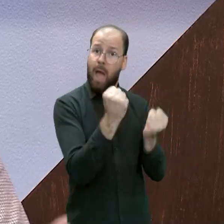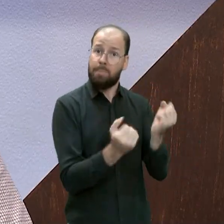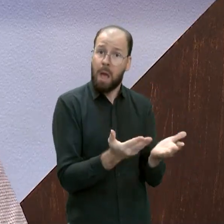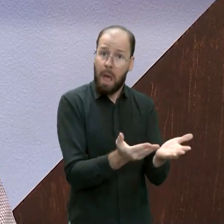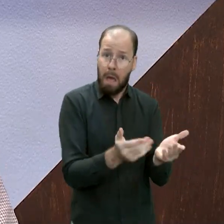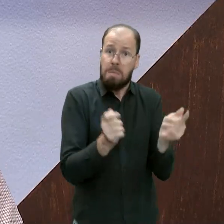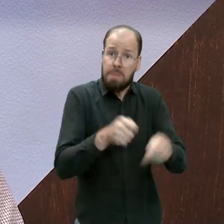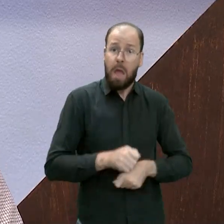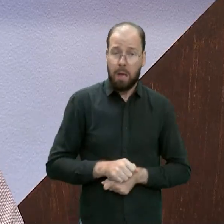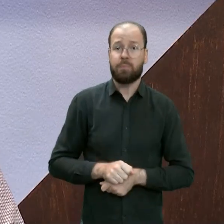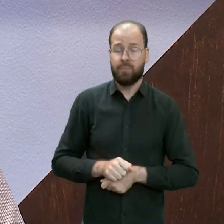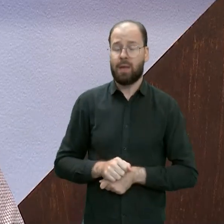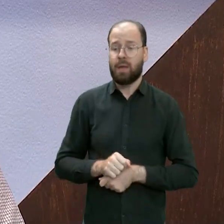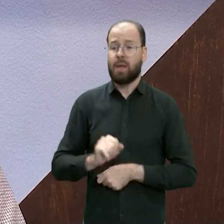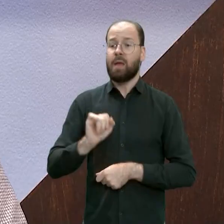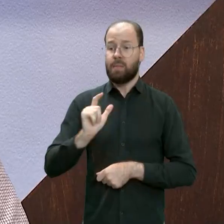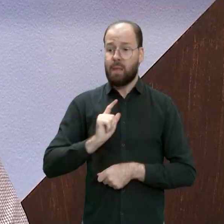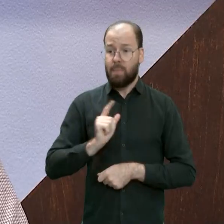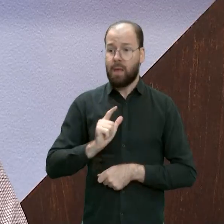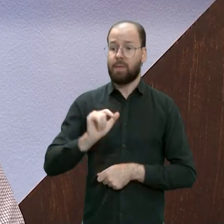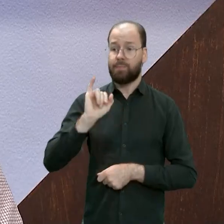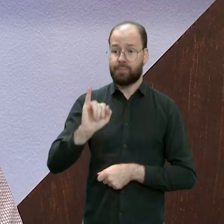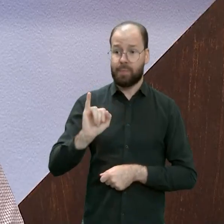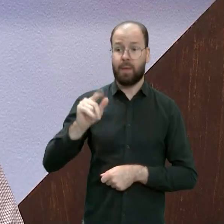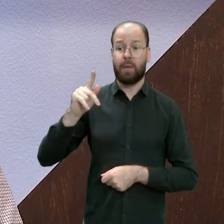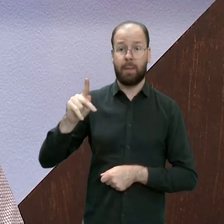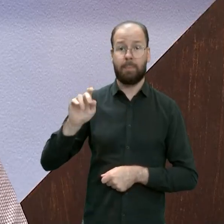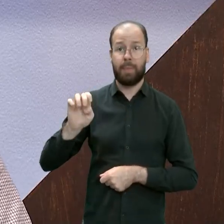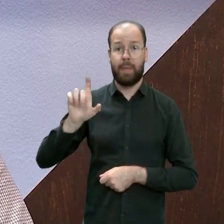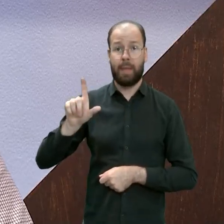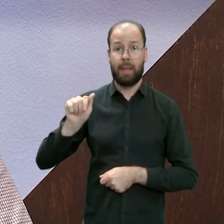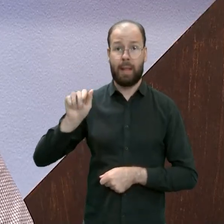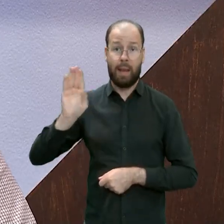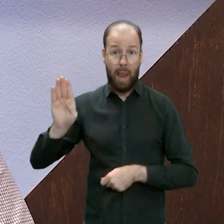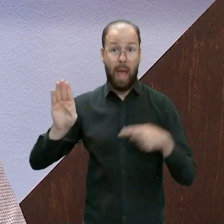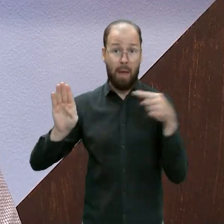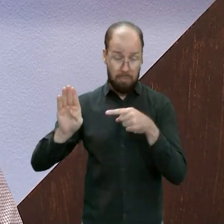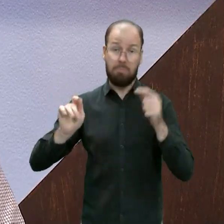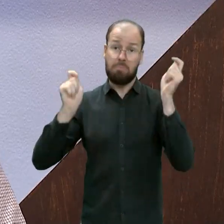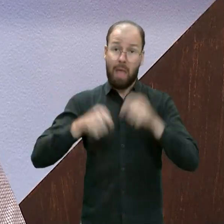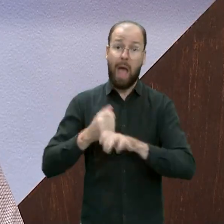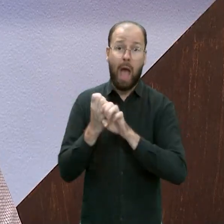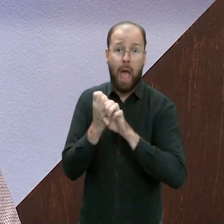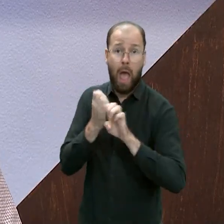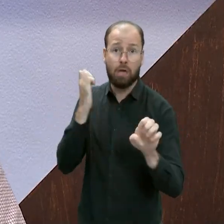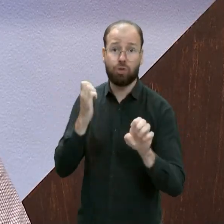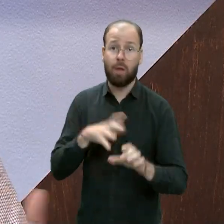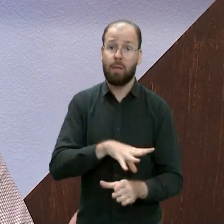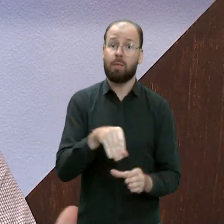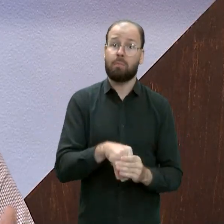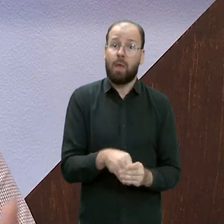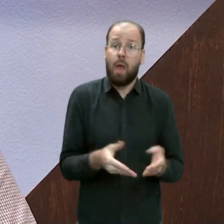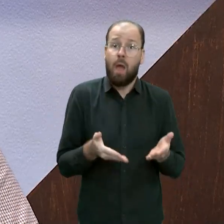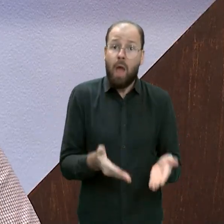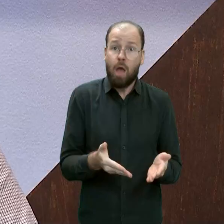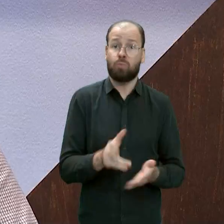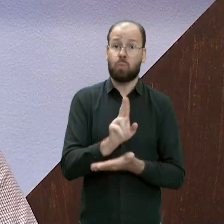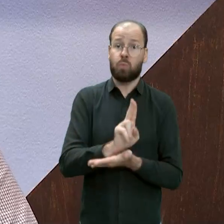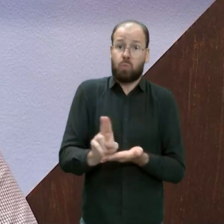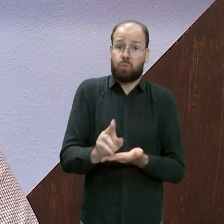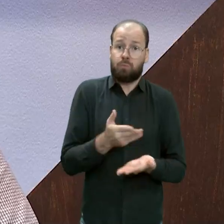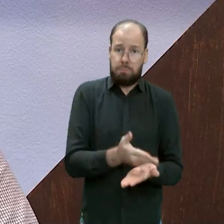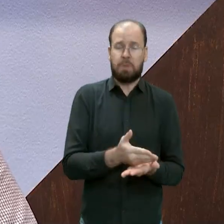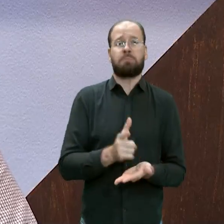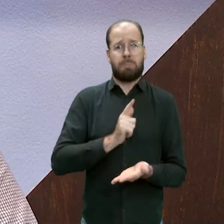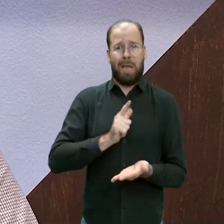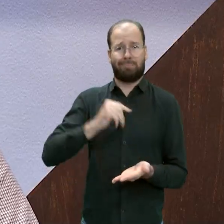o IP-Lab que a universidade tem. É possível fazer uma engenharia dentro da própria, com a expertise que a universidade